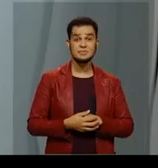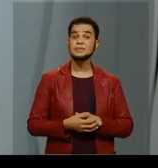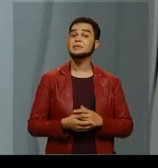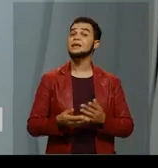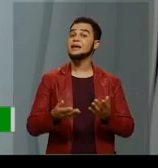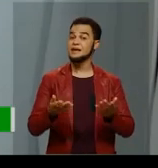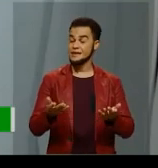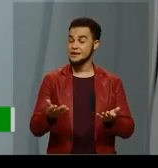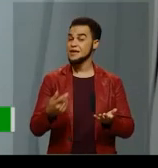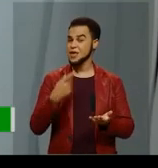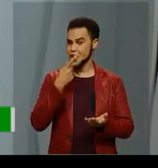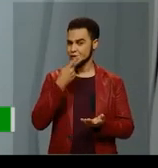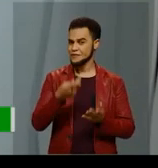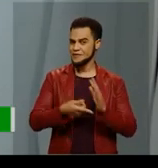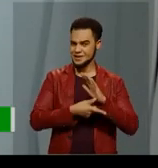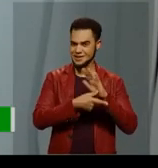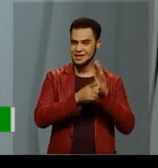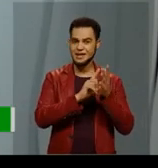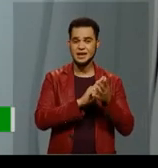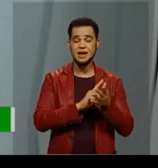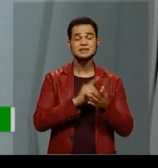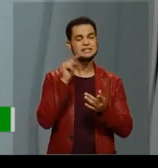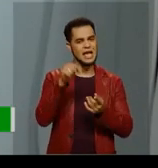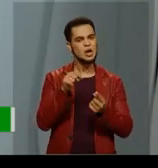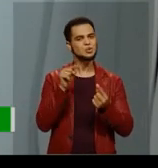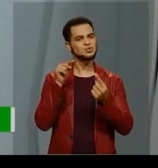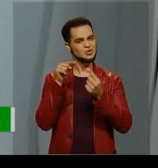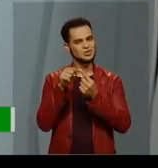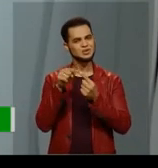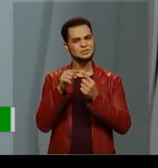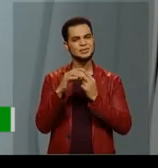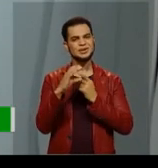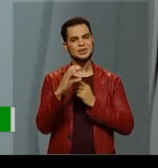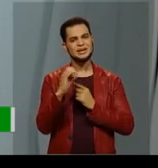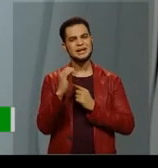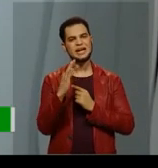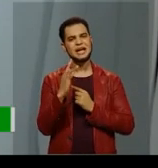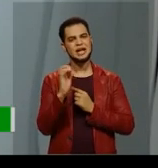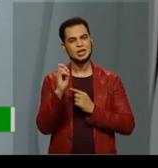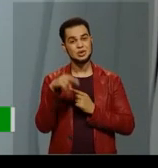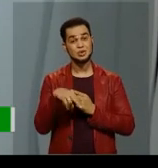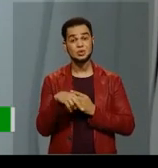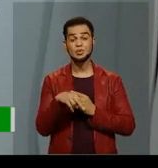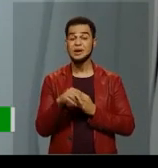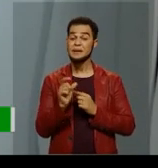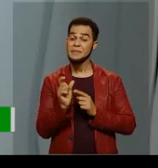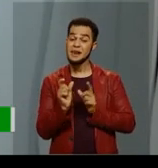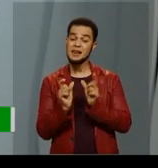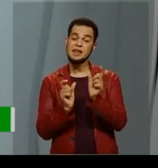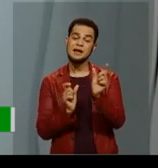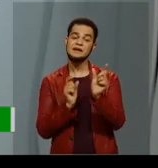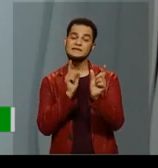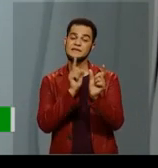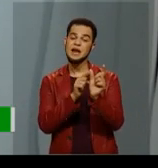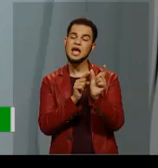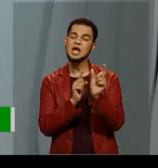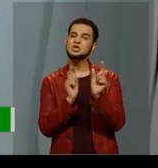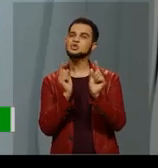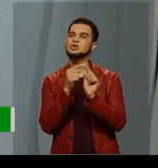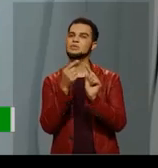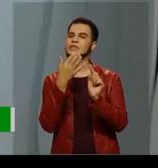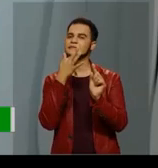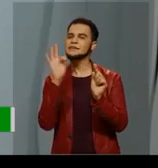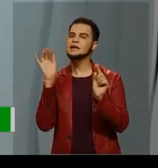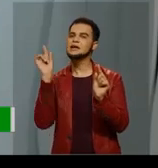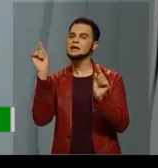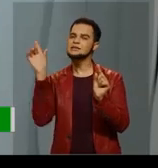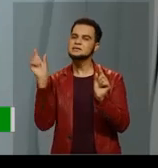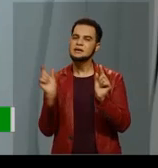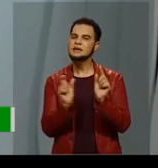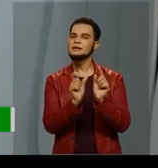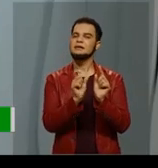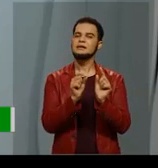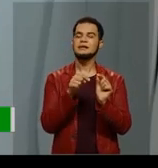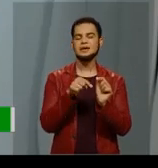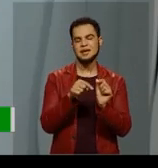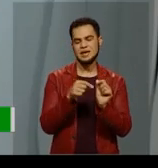cartoon. Inclusive, ela é a origem, a palavra francesa, surgiu na França, mas aquilo que eu expliquei